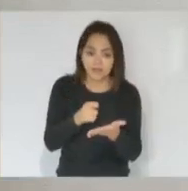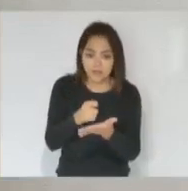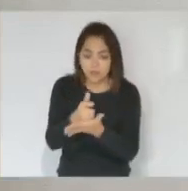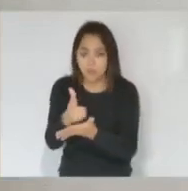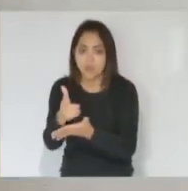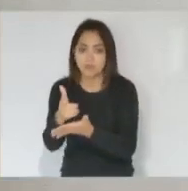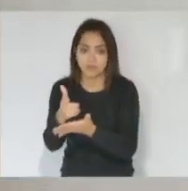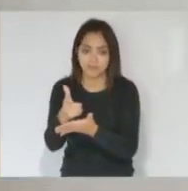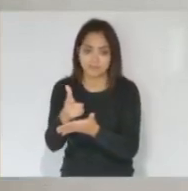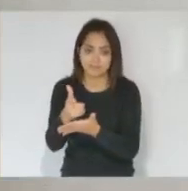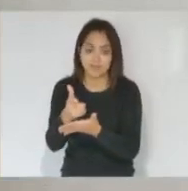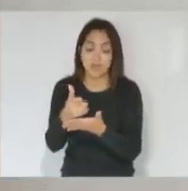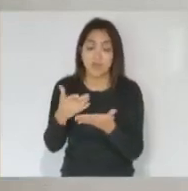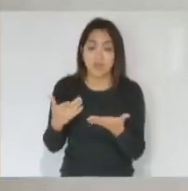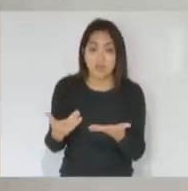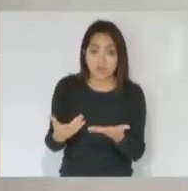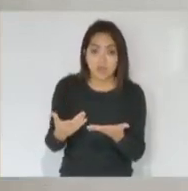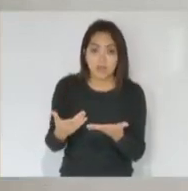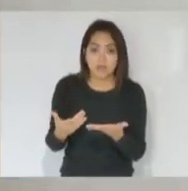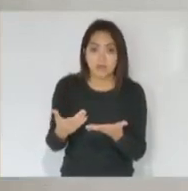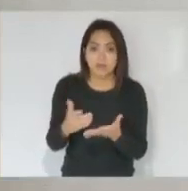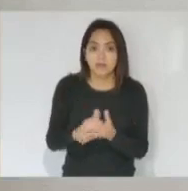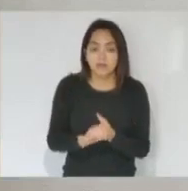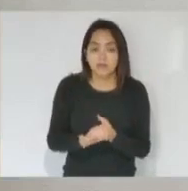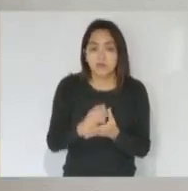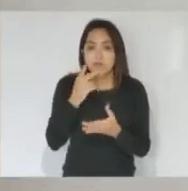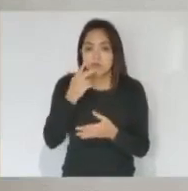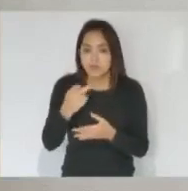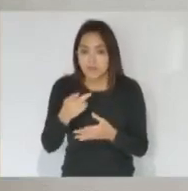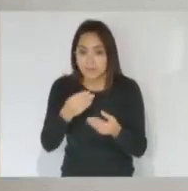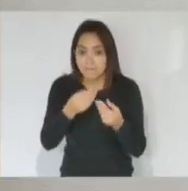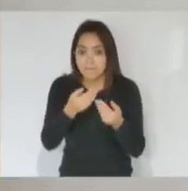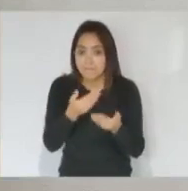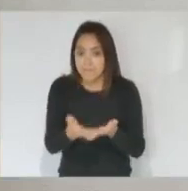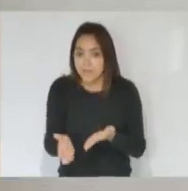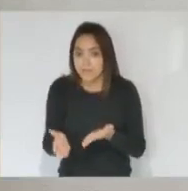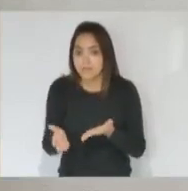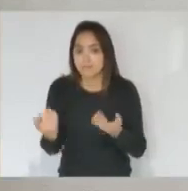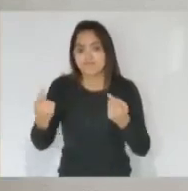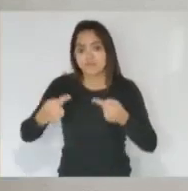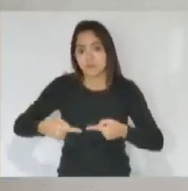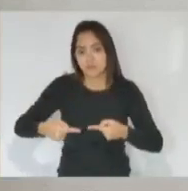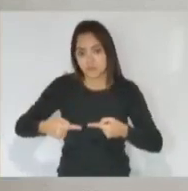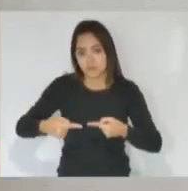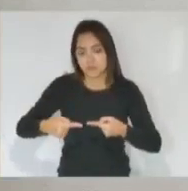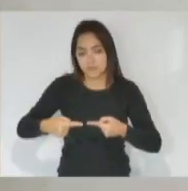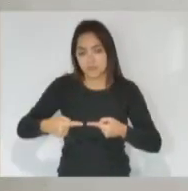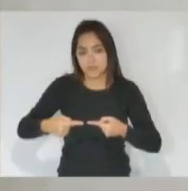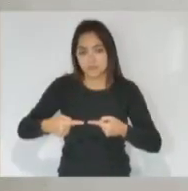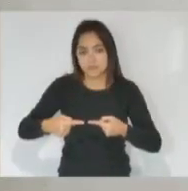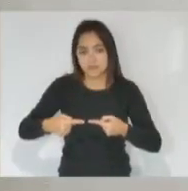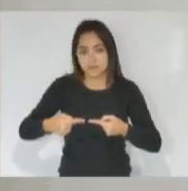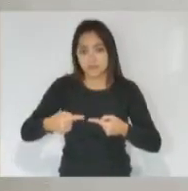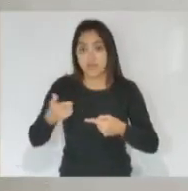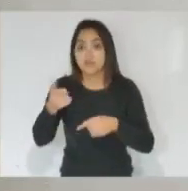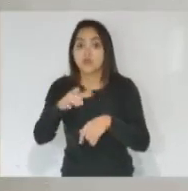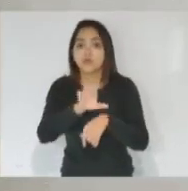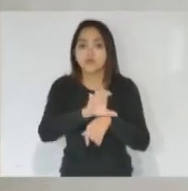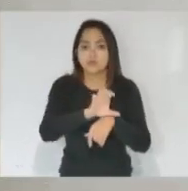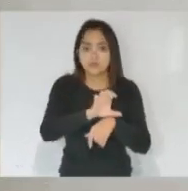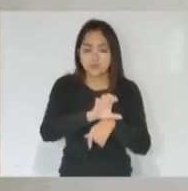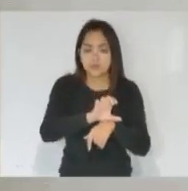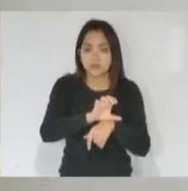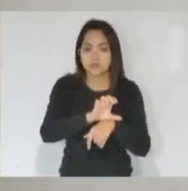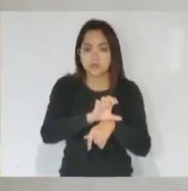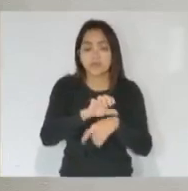de nós termos aquilo que eu disse, a perda de competitividade entre outros estados. Então, é uma questão